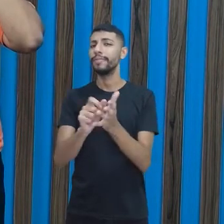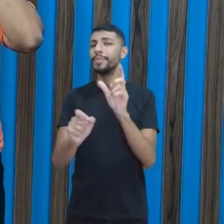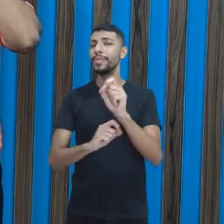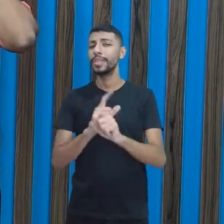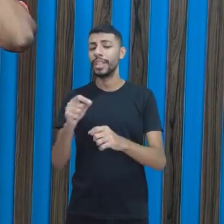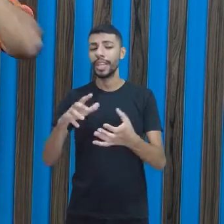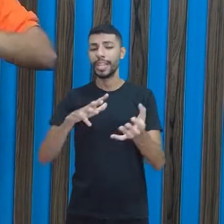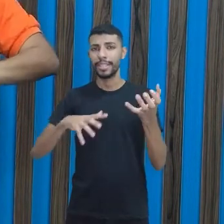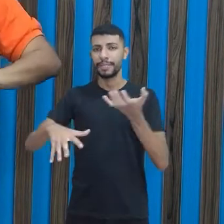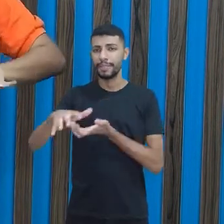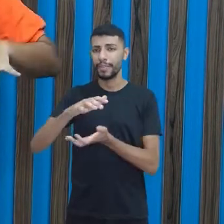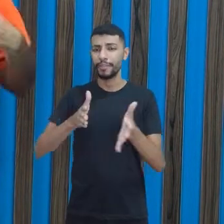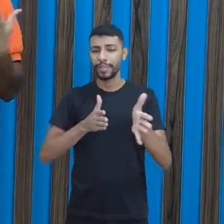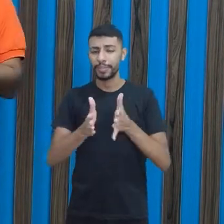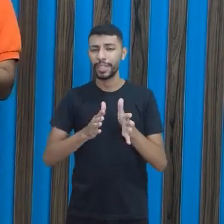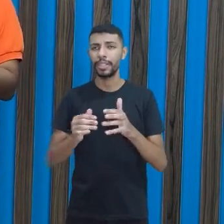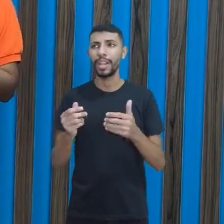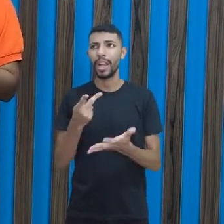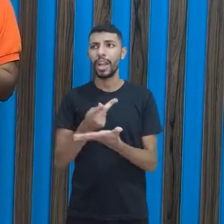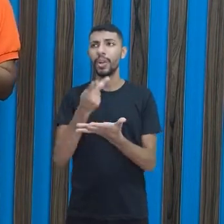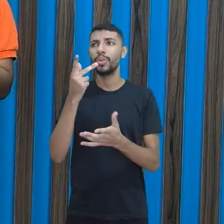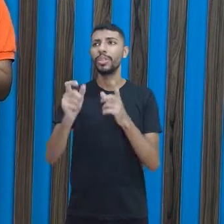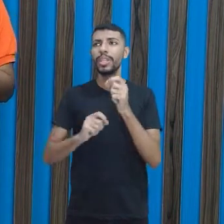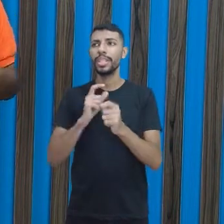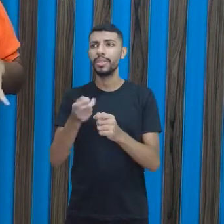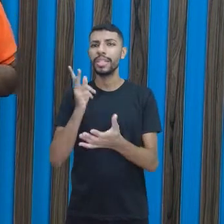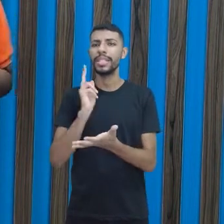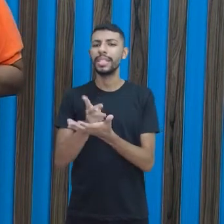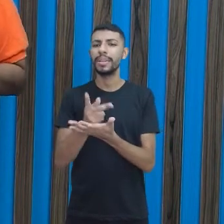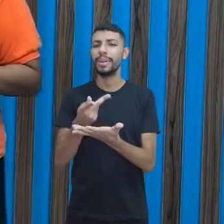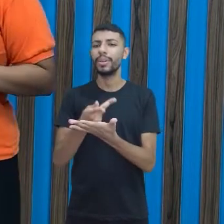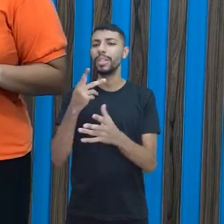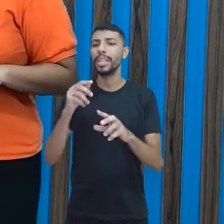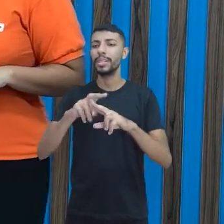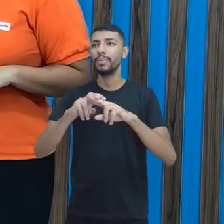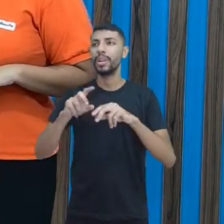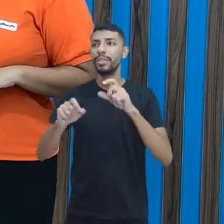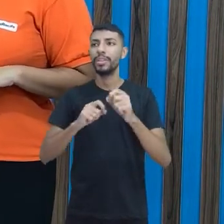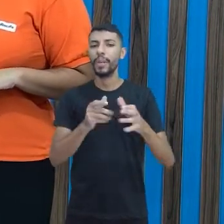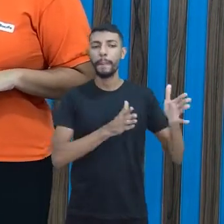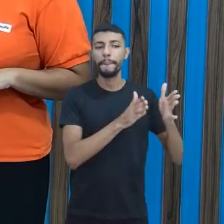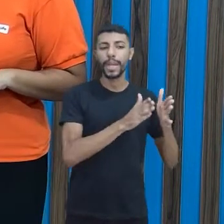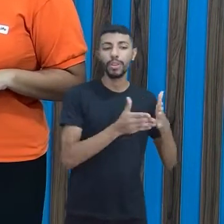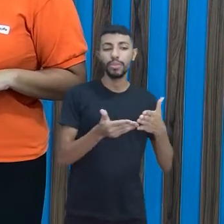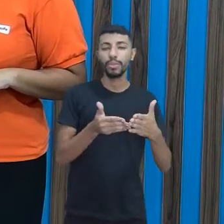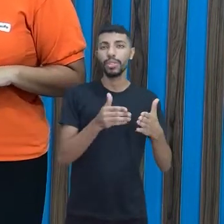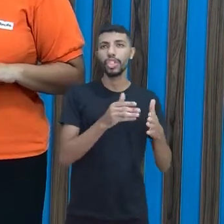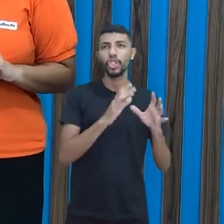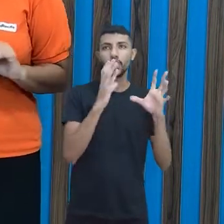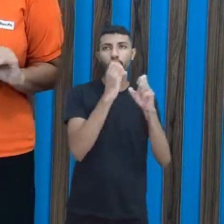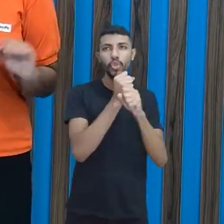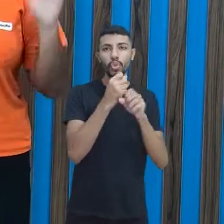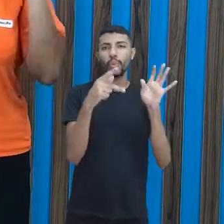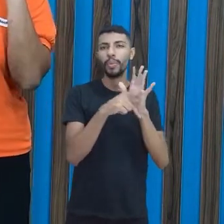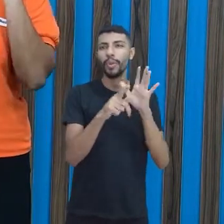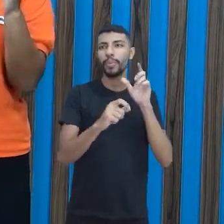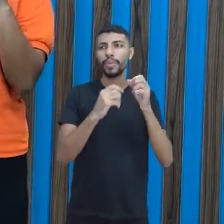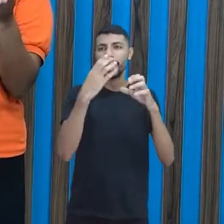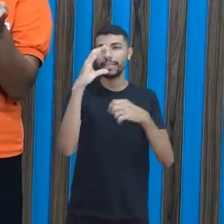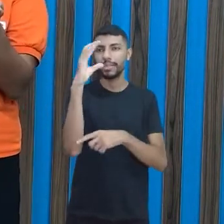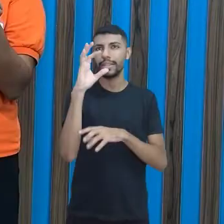acontece depois de um período mais obscuro das ciências e etc, tá? E aqui eu trouxe pra gente ver